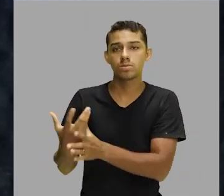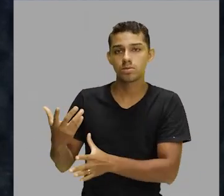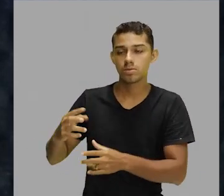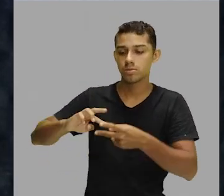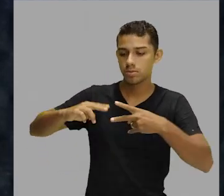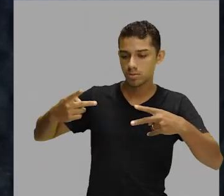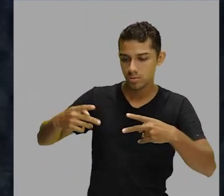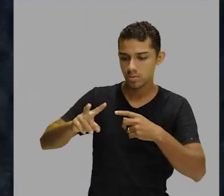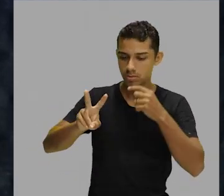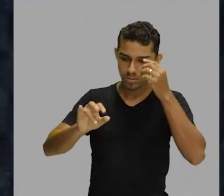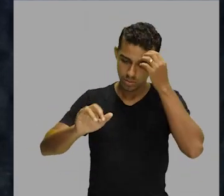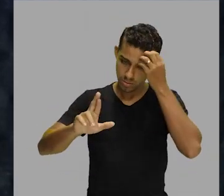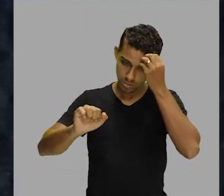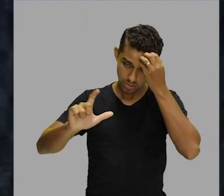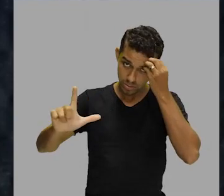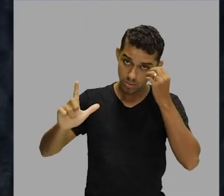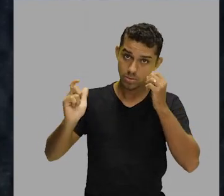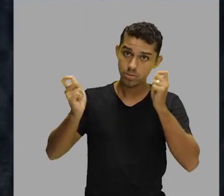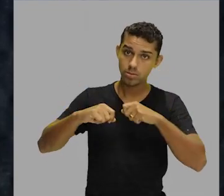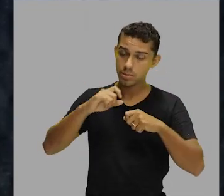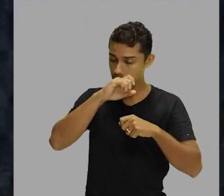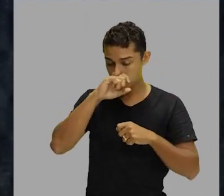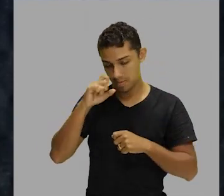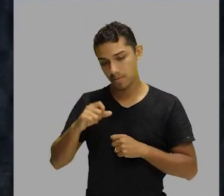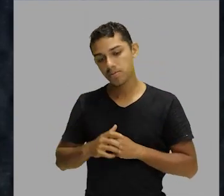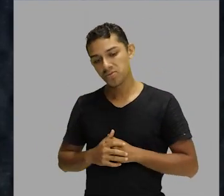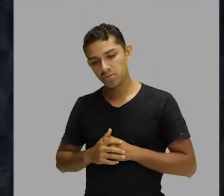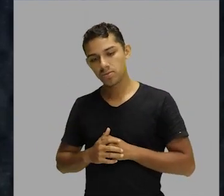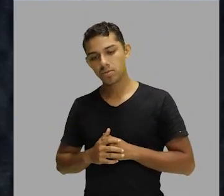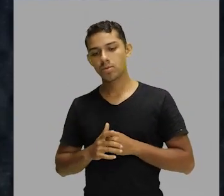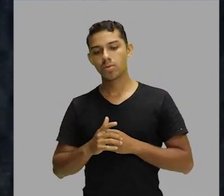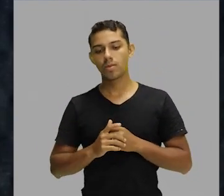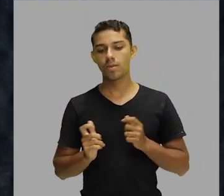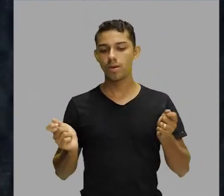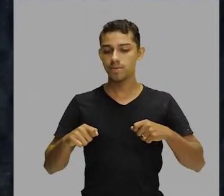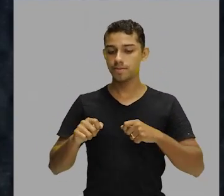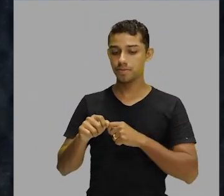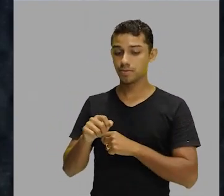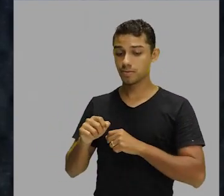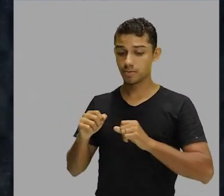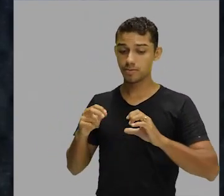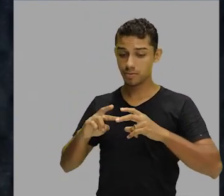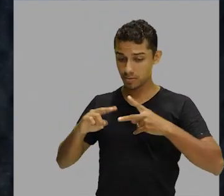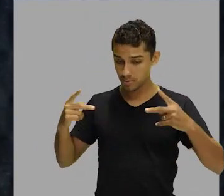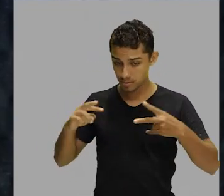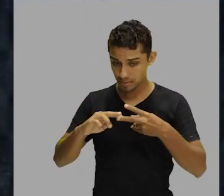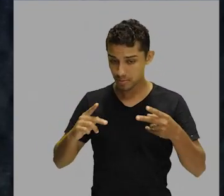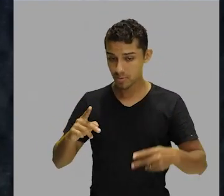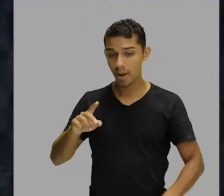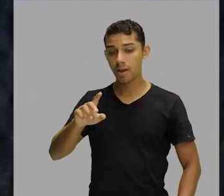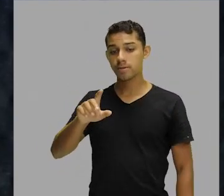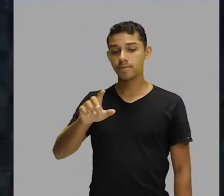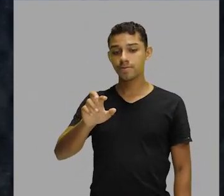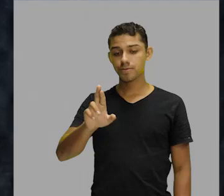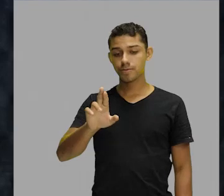viral, ou seja, o DNA deste vírus vai fazer com que essa célula